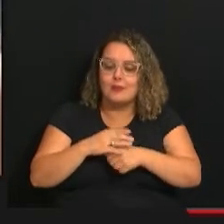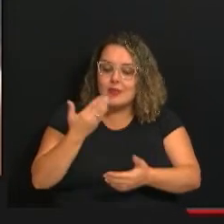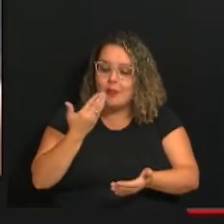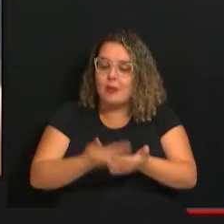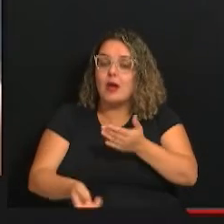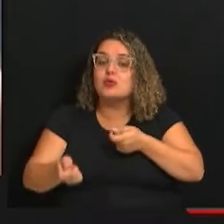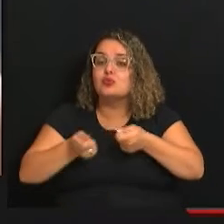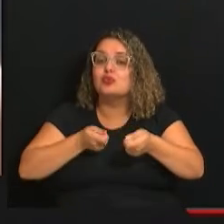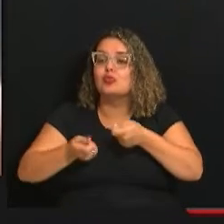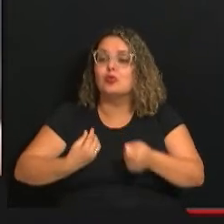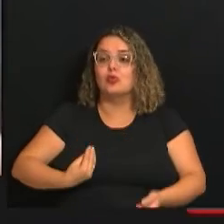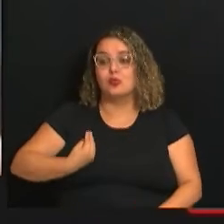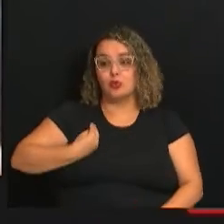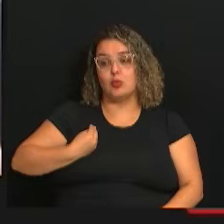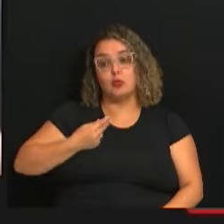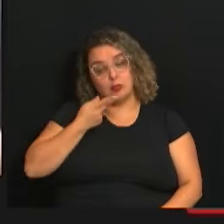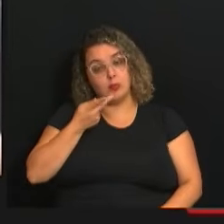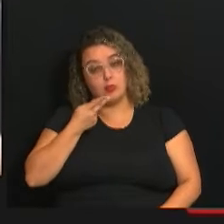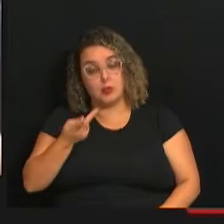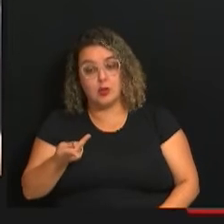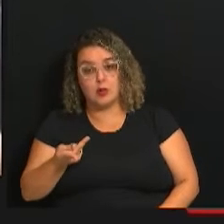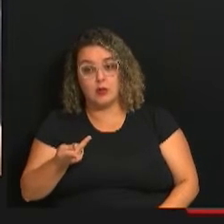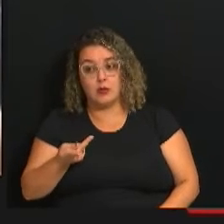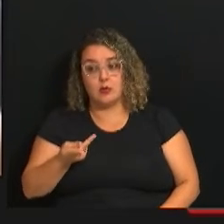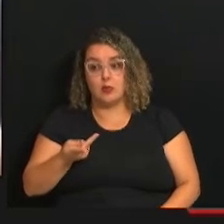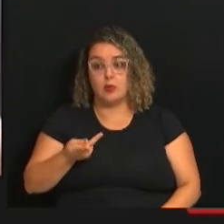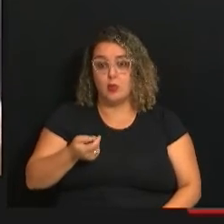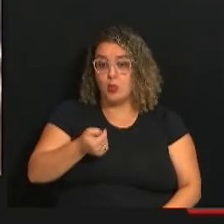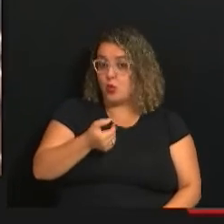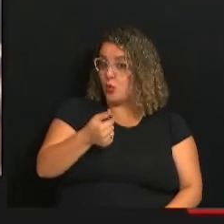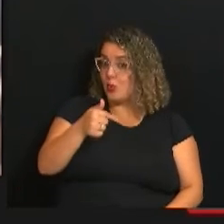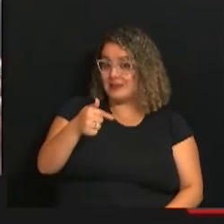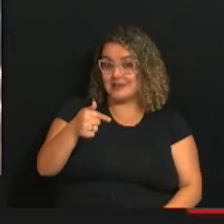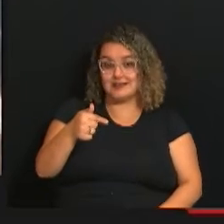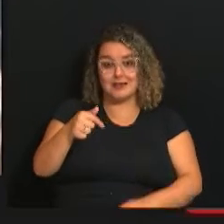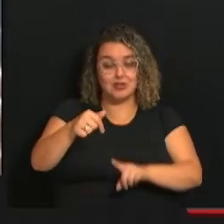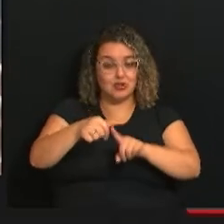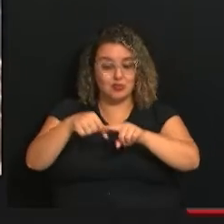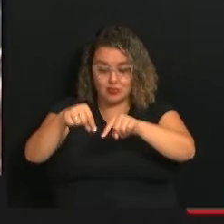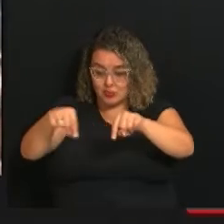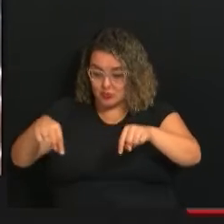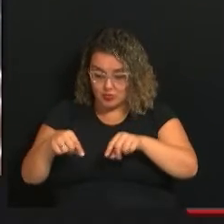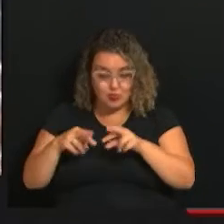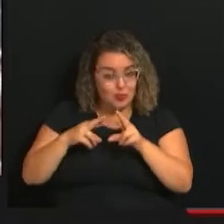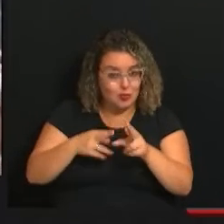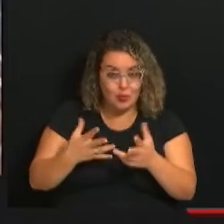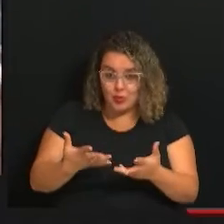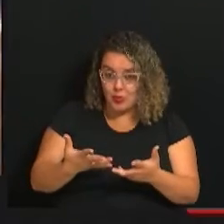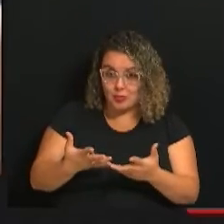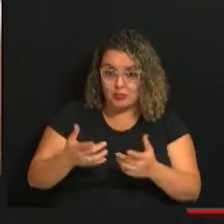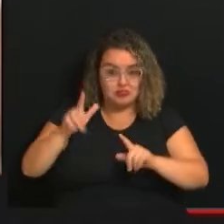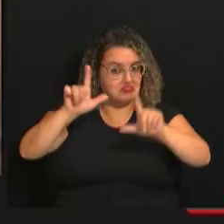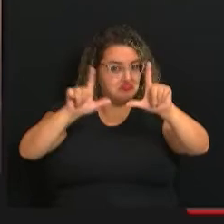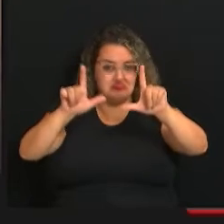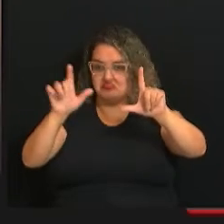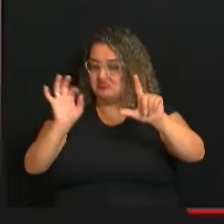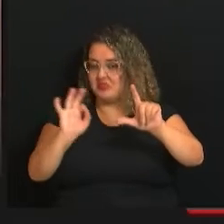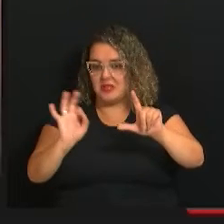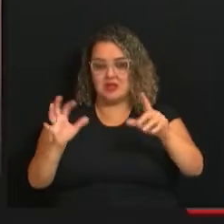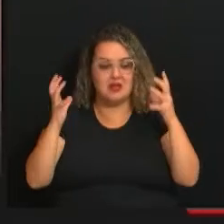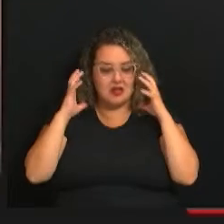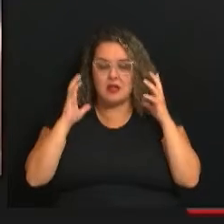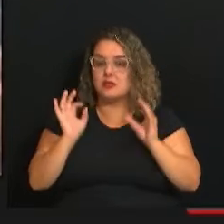leio, como pessoa que passou por um transtorno mental, quando eu terminei